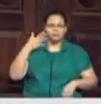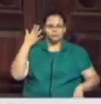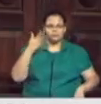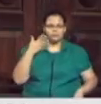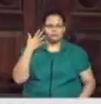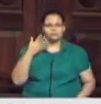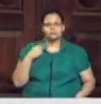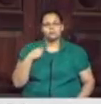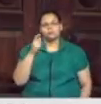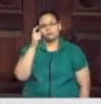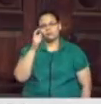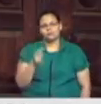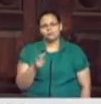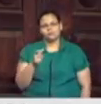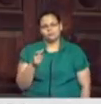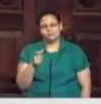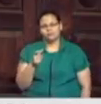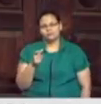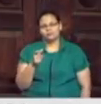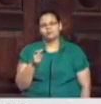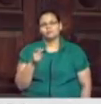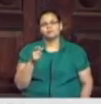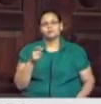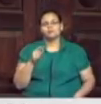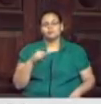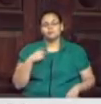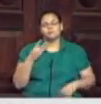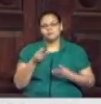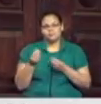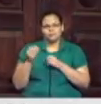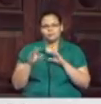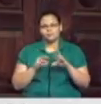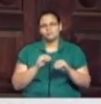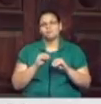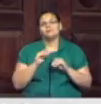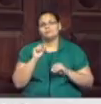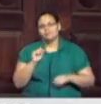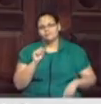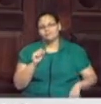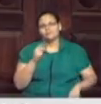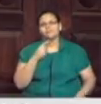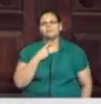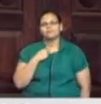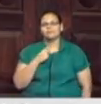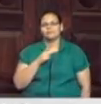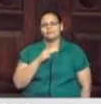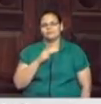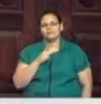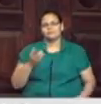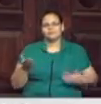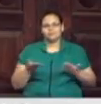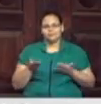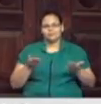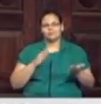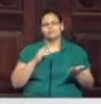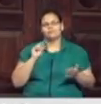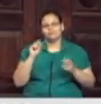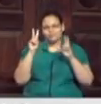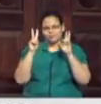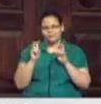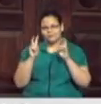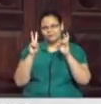tamanho interesse e a pertinência de muitas intervenções. Por exemplo, a vontade que tenho agora de fugir do tema que